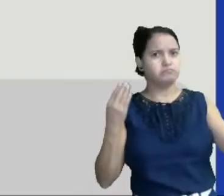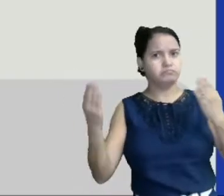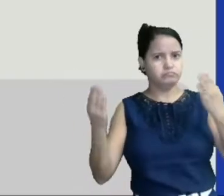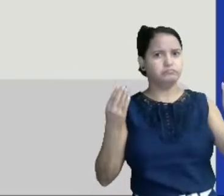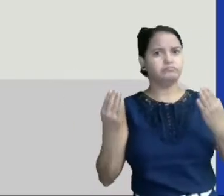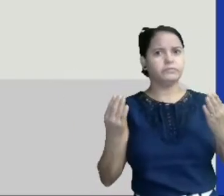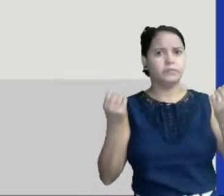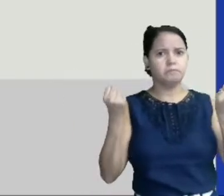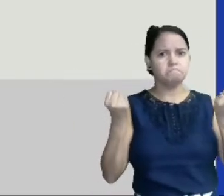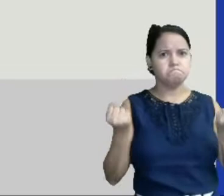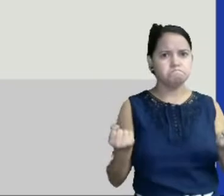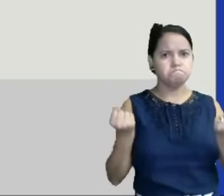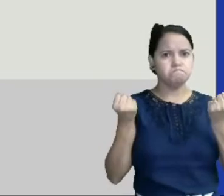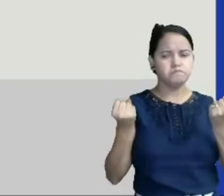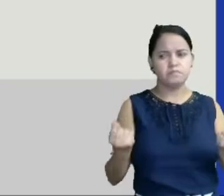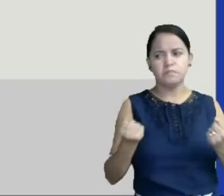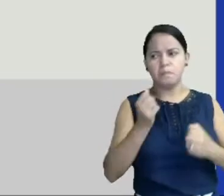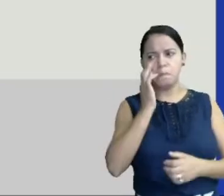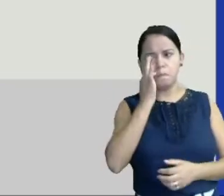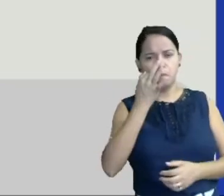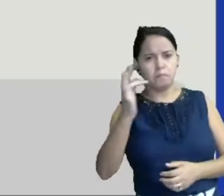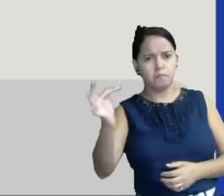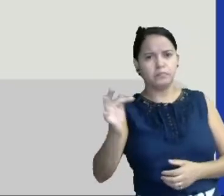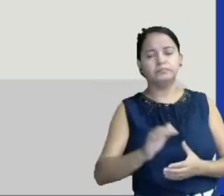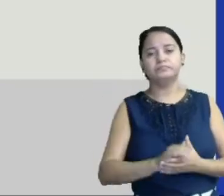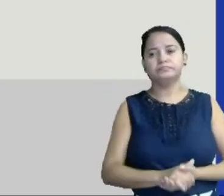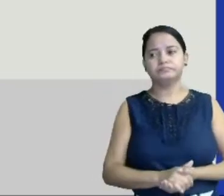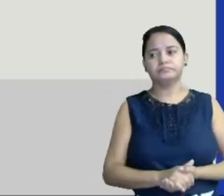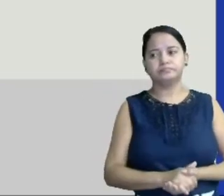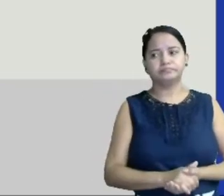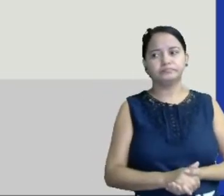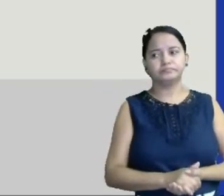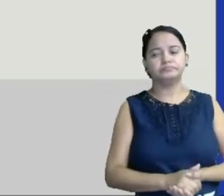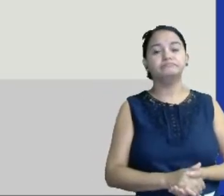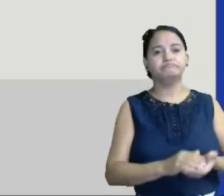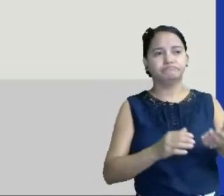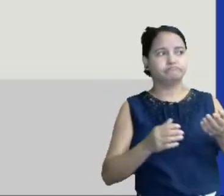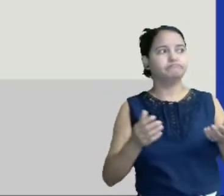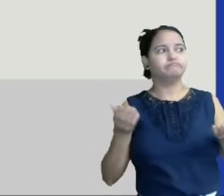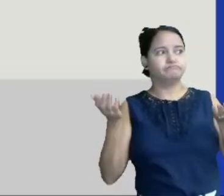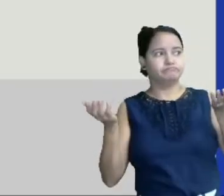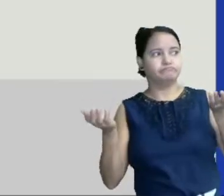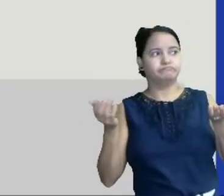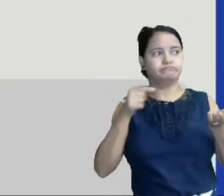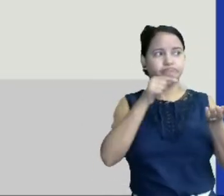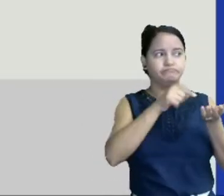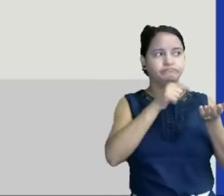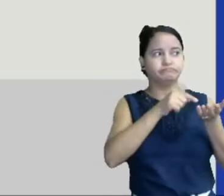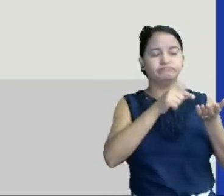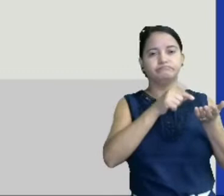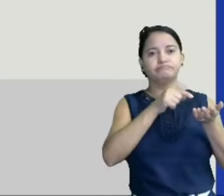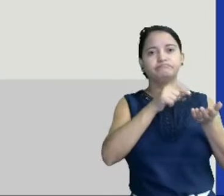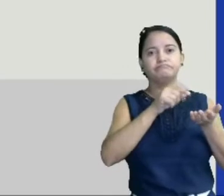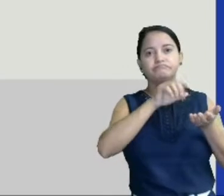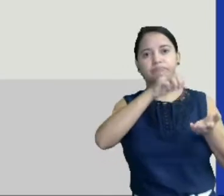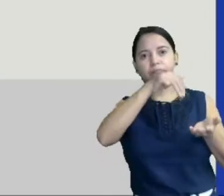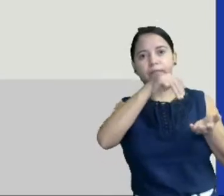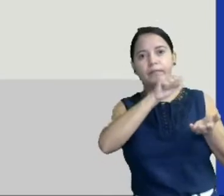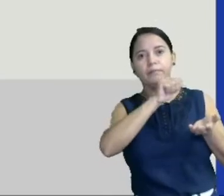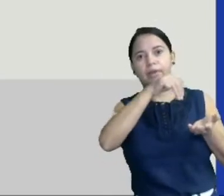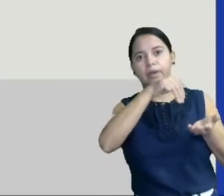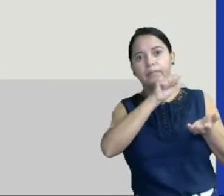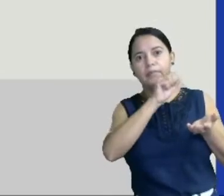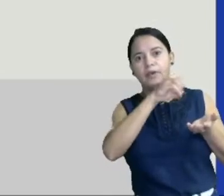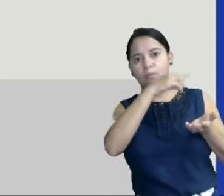pesos das frutas estão ali sair de um lado tem uma mão né e do outro lado na outra